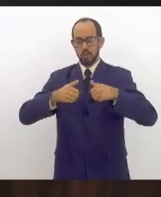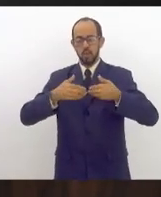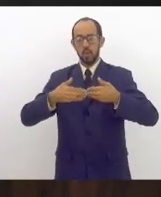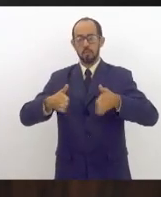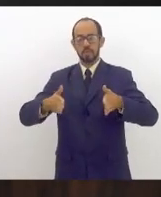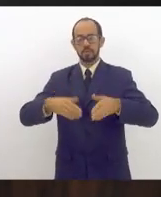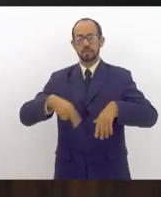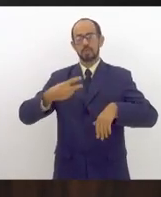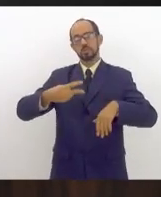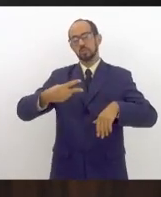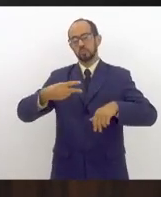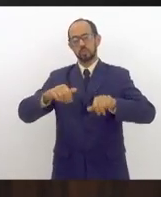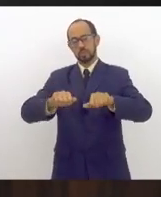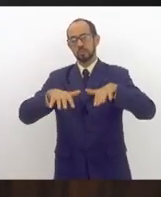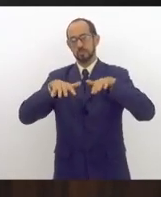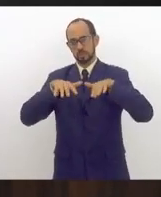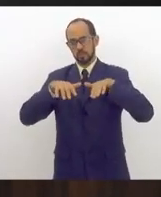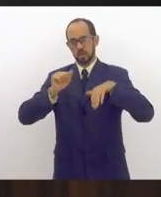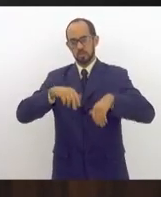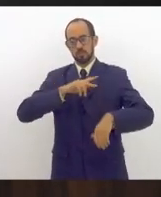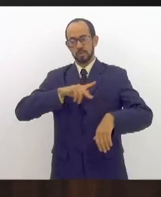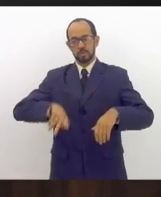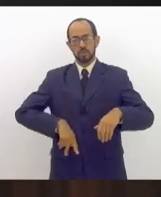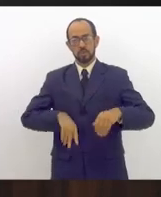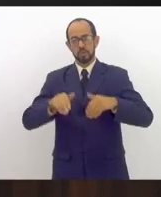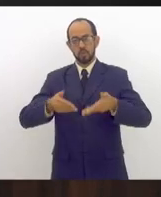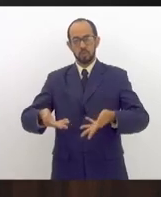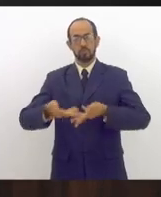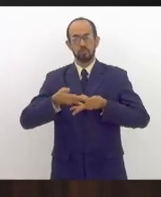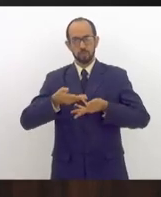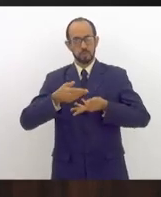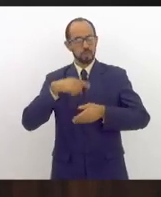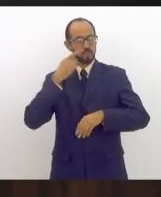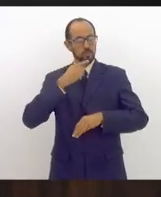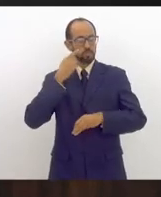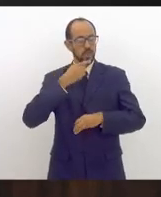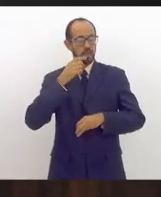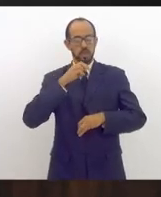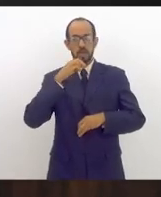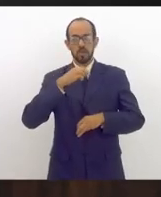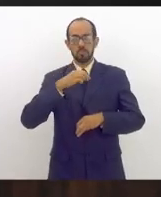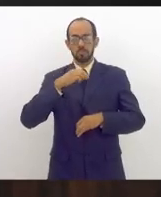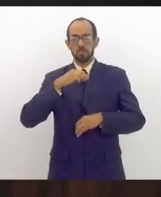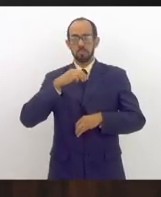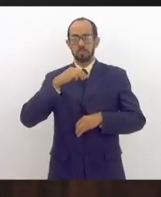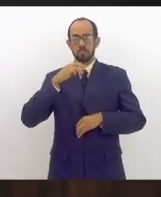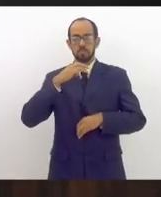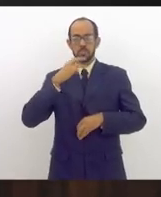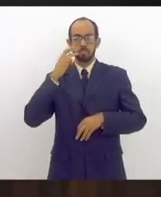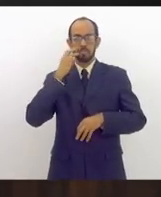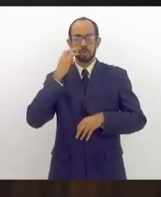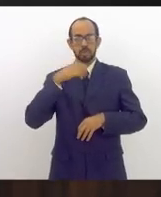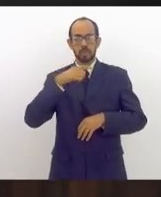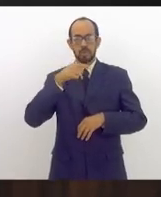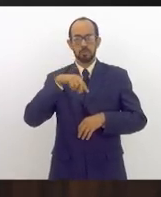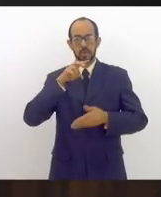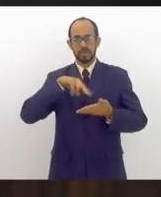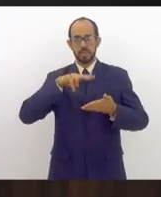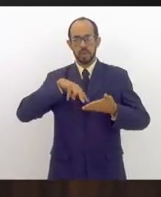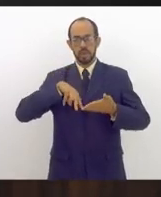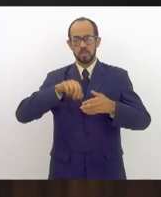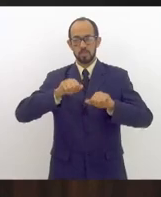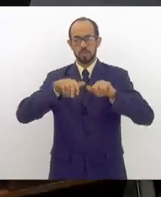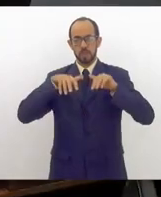segunda sessão extraordinária. A presidência convida a deputada Mônica para fazer a leitura da ata da sessão